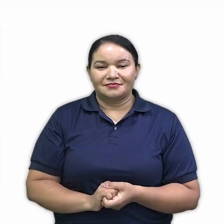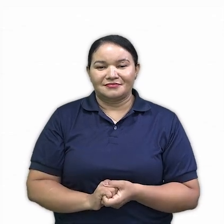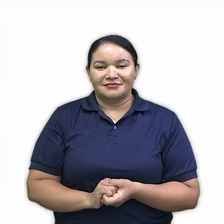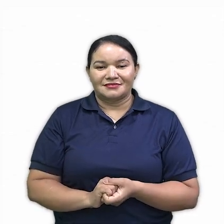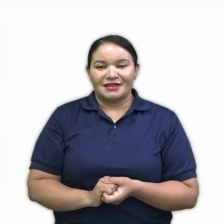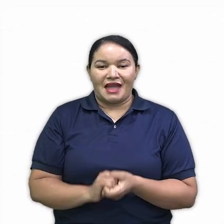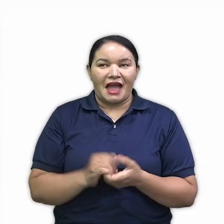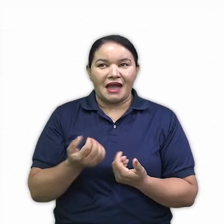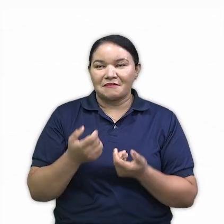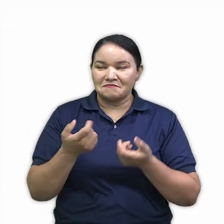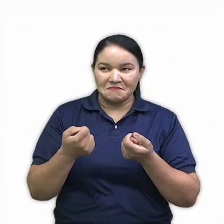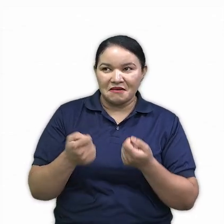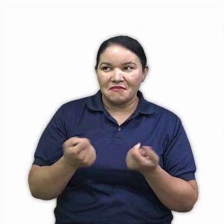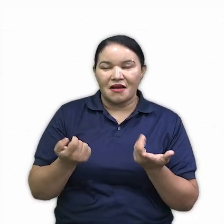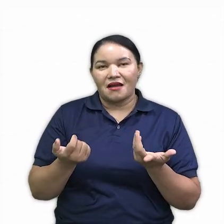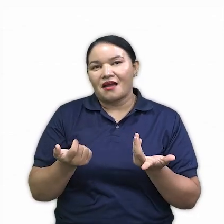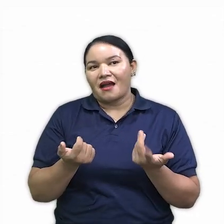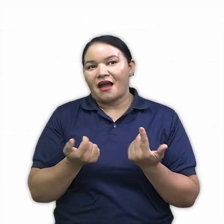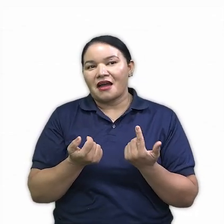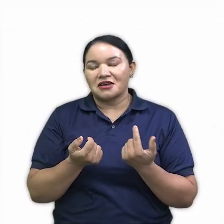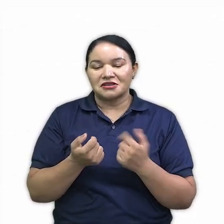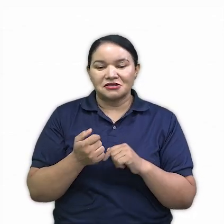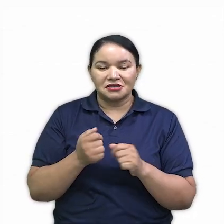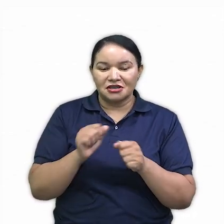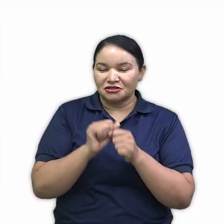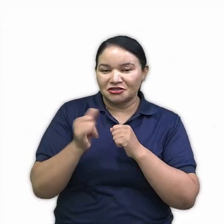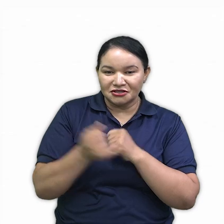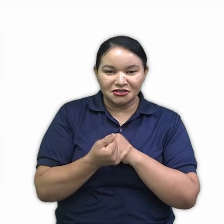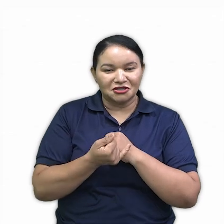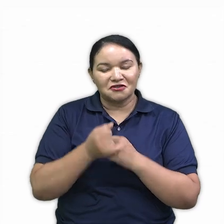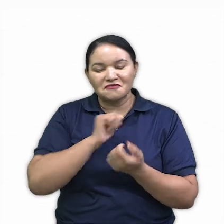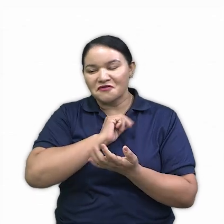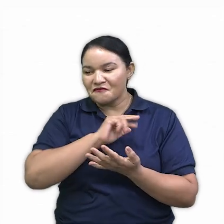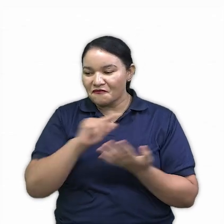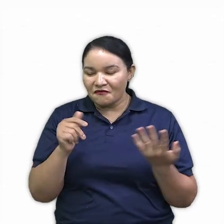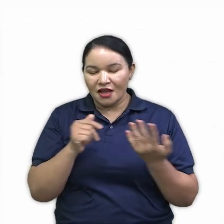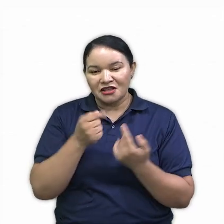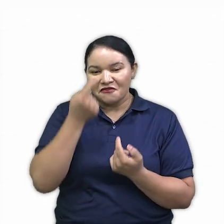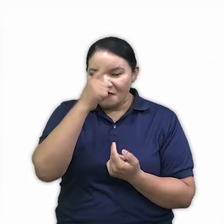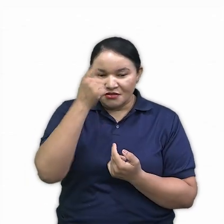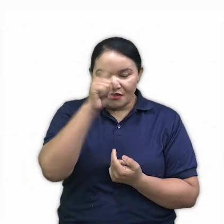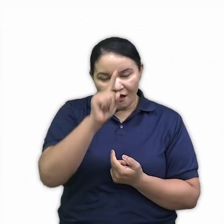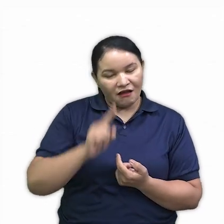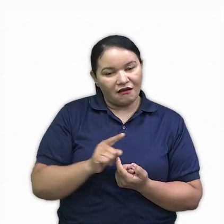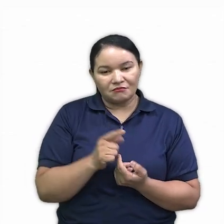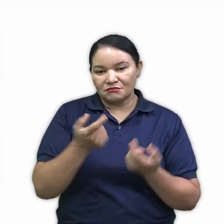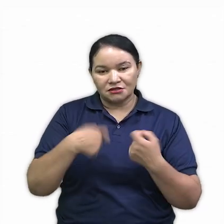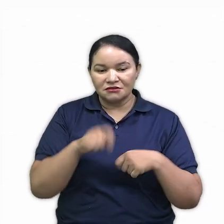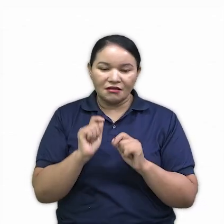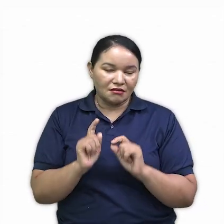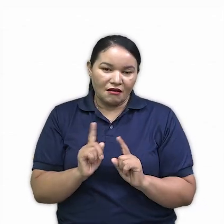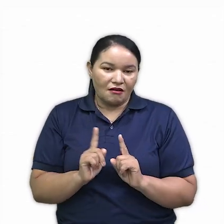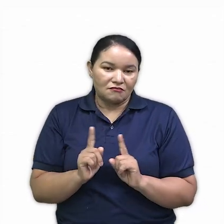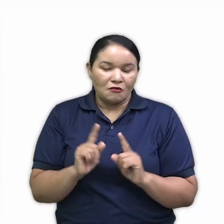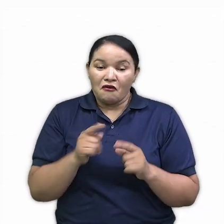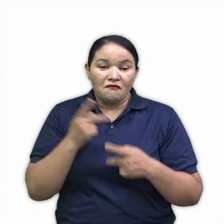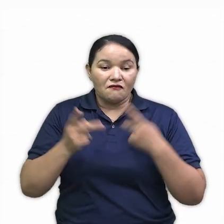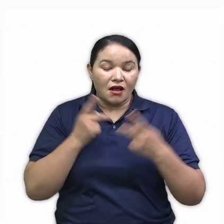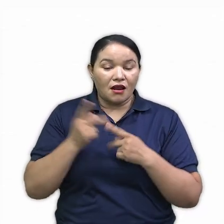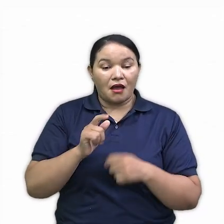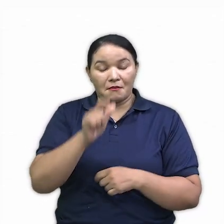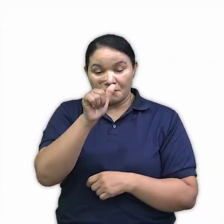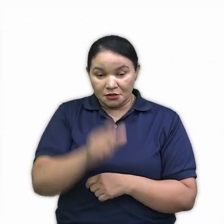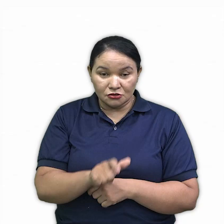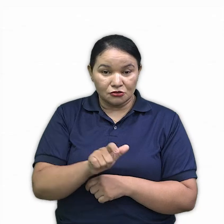precisa enfeitar, trazer adjetivos, né, e coisas que são mais pejorativas. Ela é uma